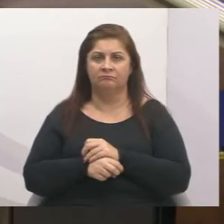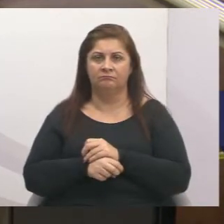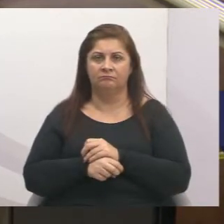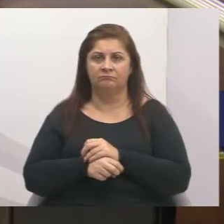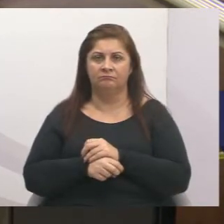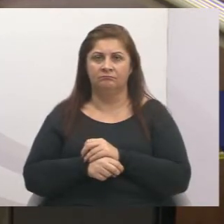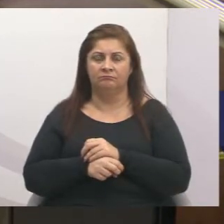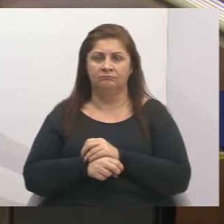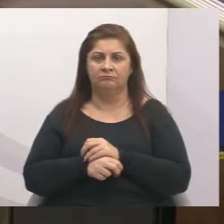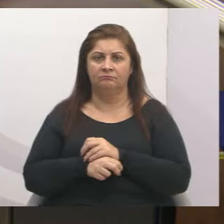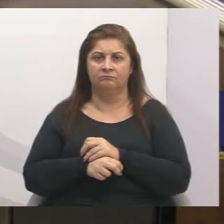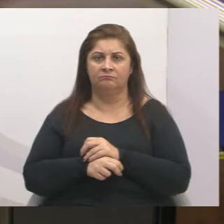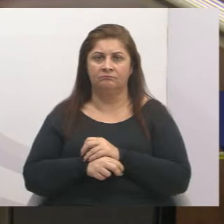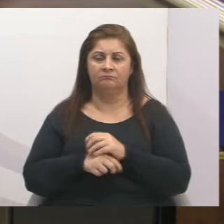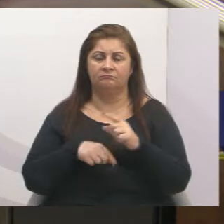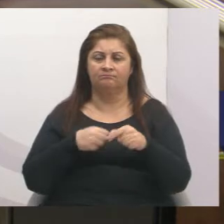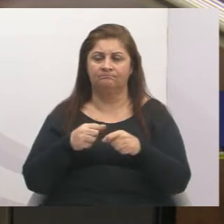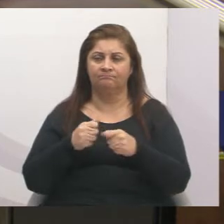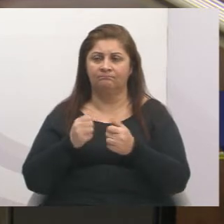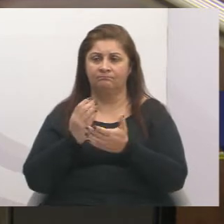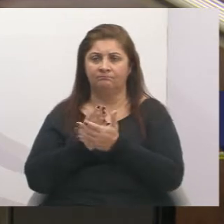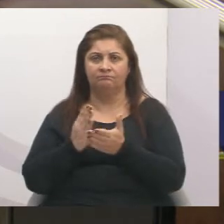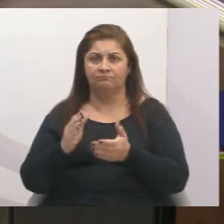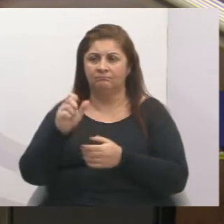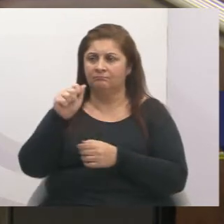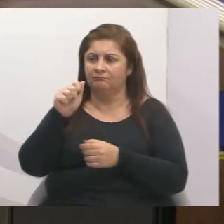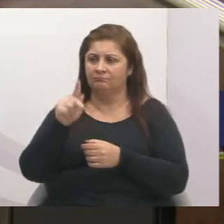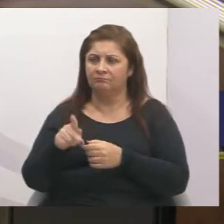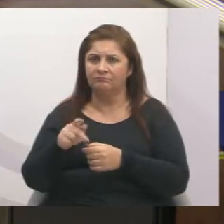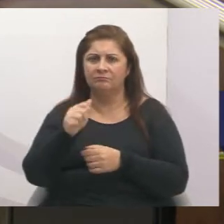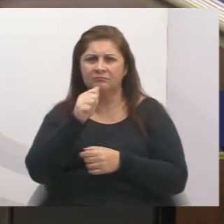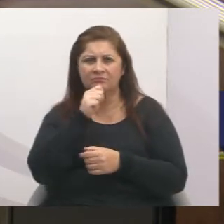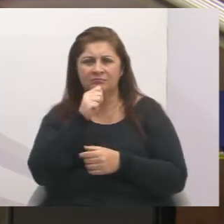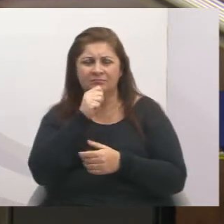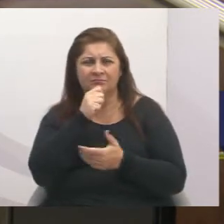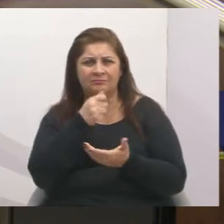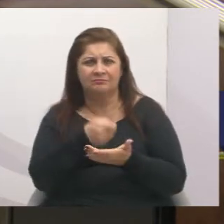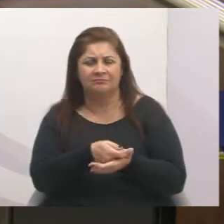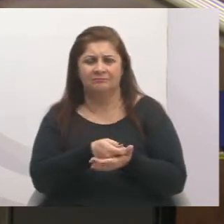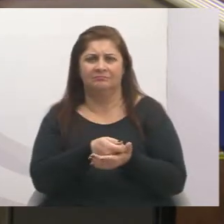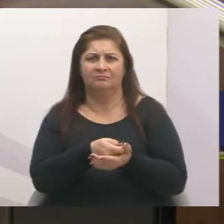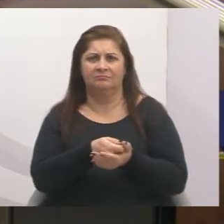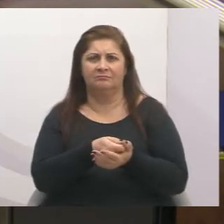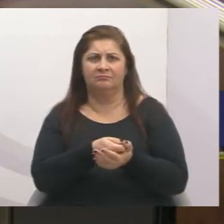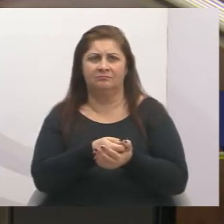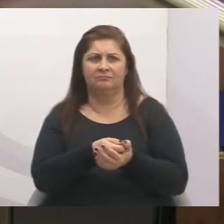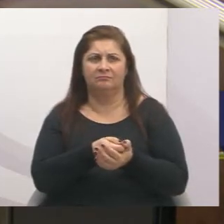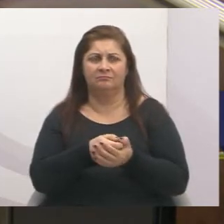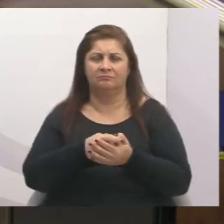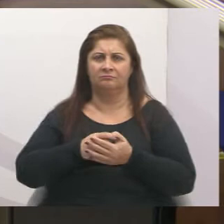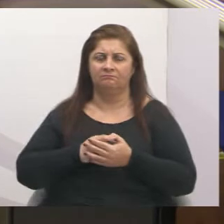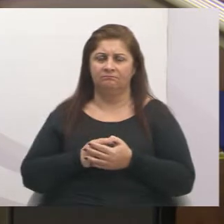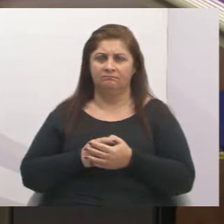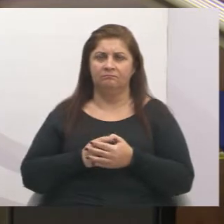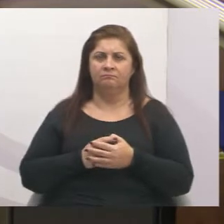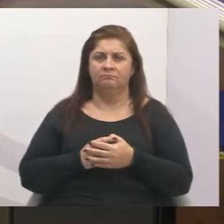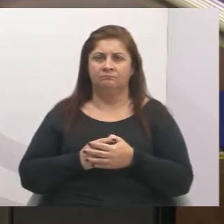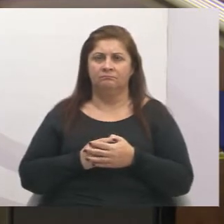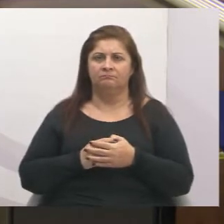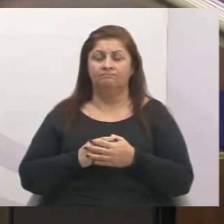quando deixa ativa, ainda tenha que contribuir. E aí a gente faz